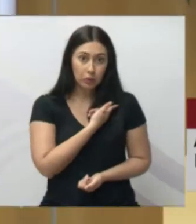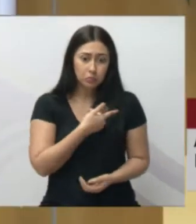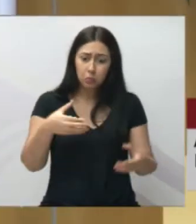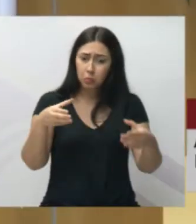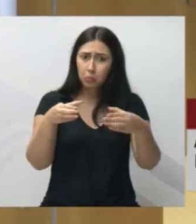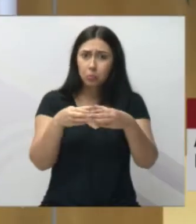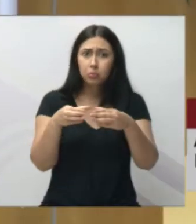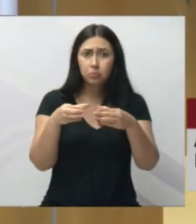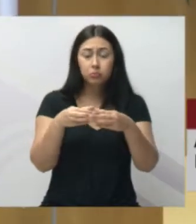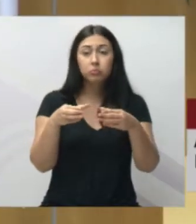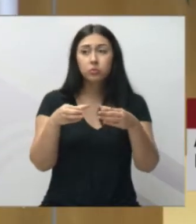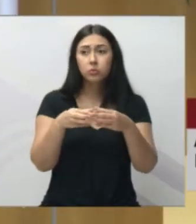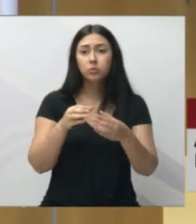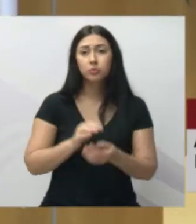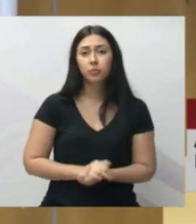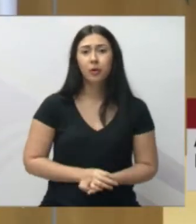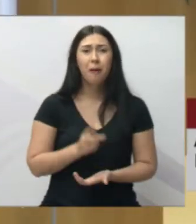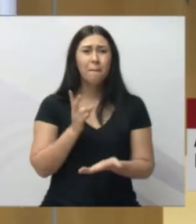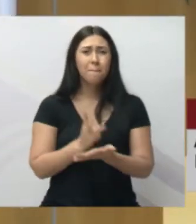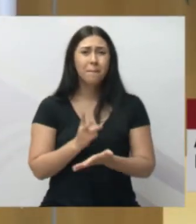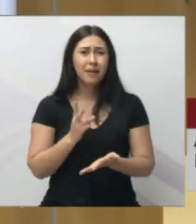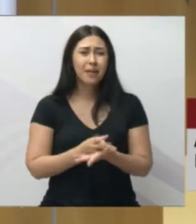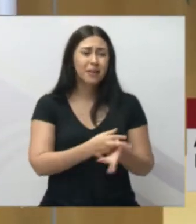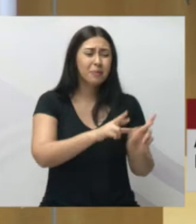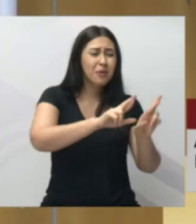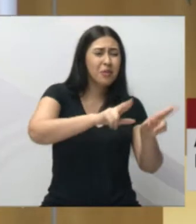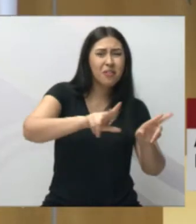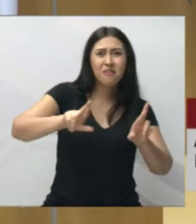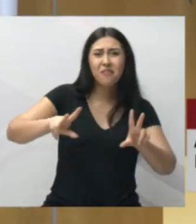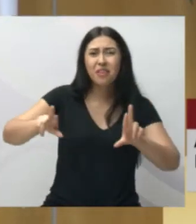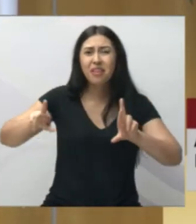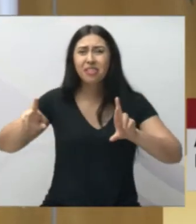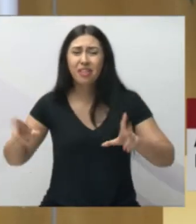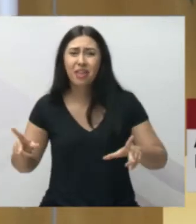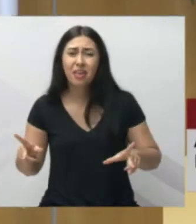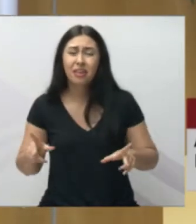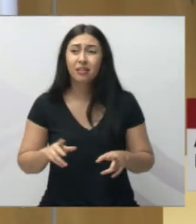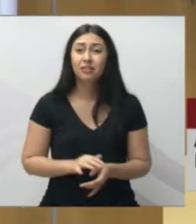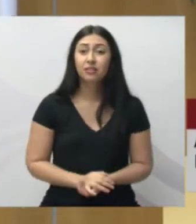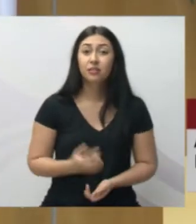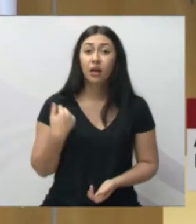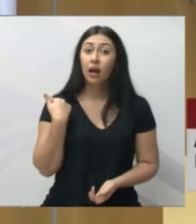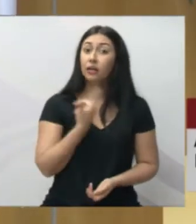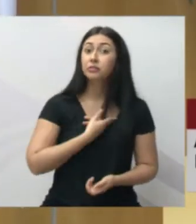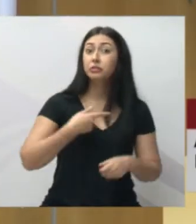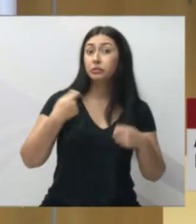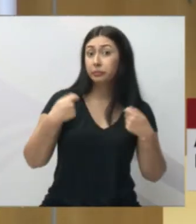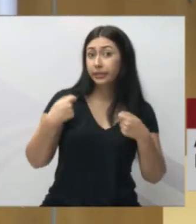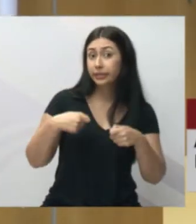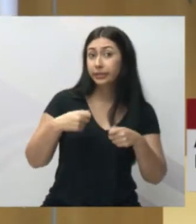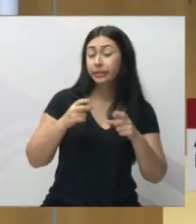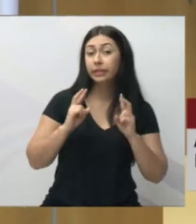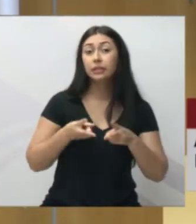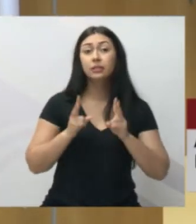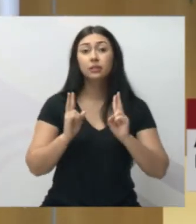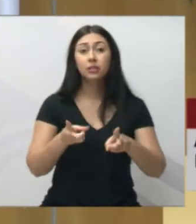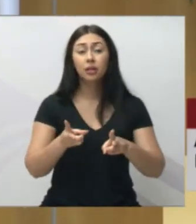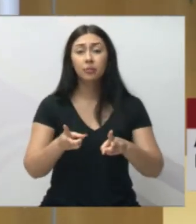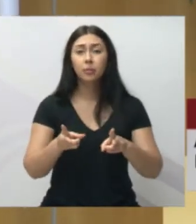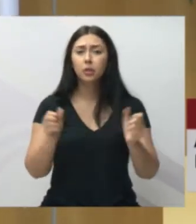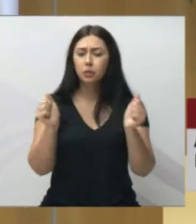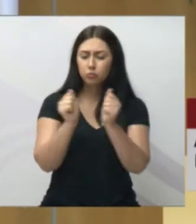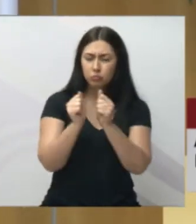grupo, ainda que tenhamos diferentes partidos, diferentes ideais, essa casa tem que preservar sempre pelo bom nome da